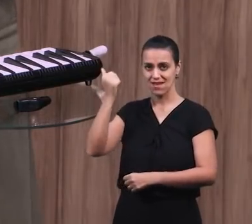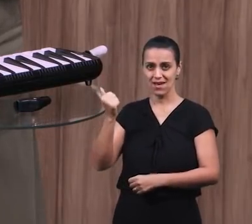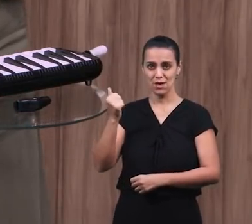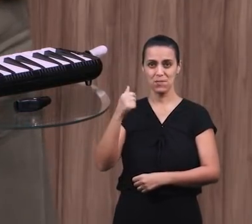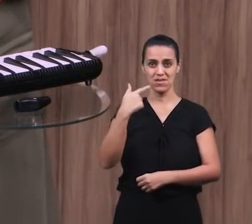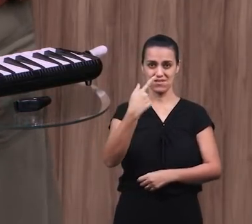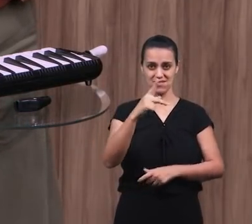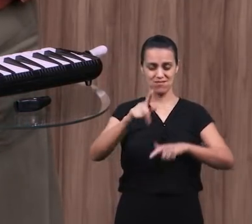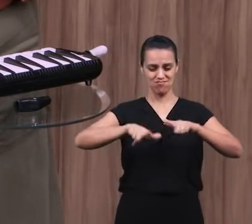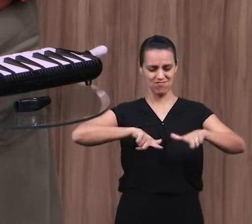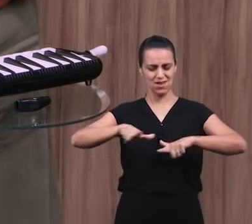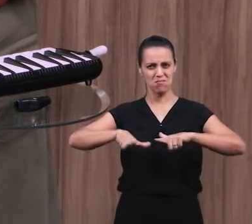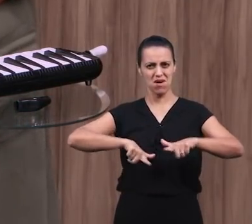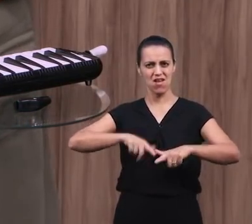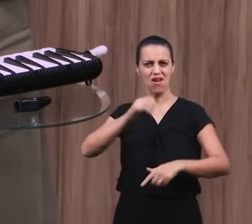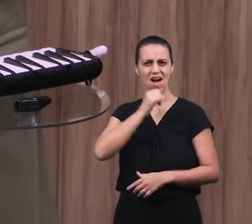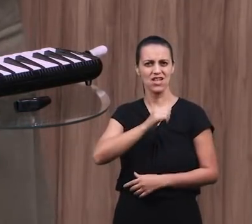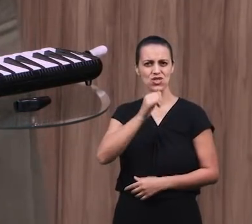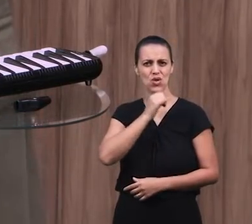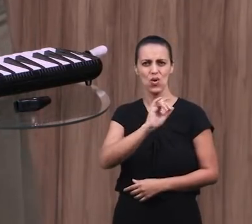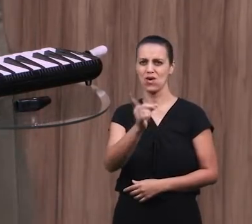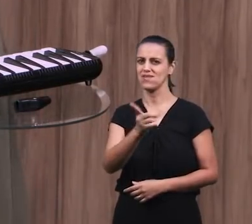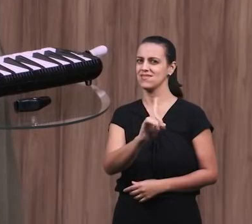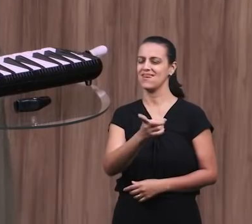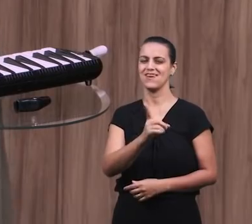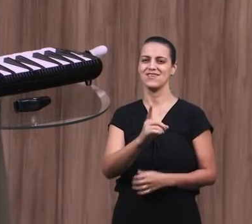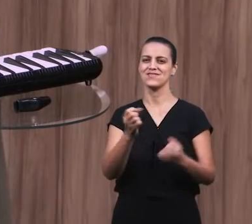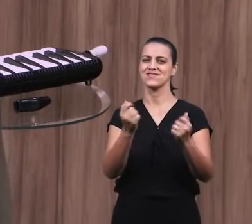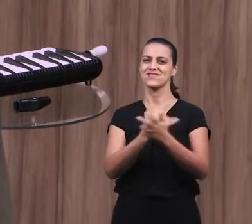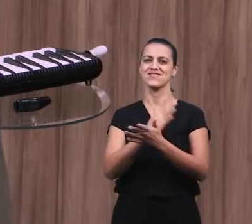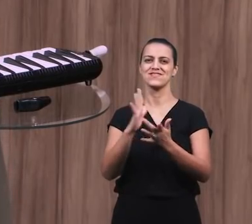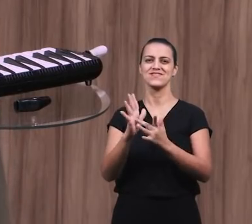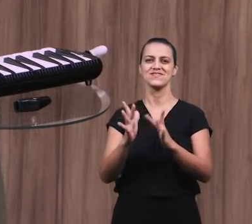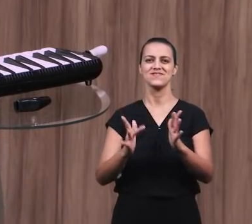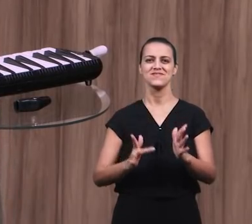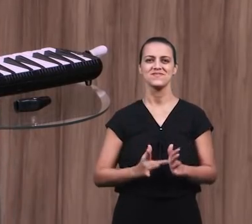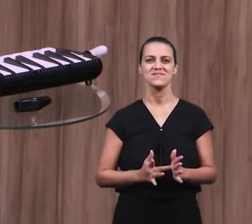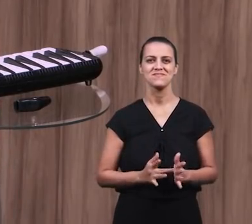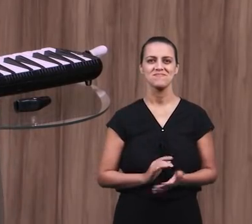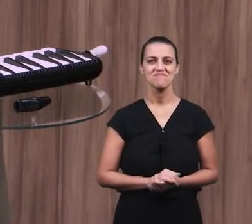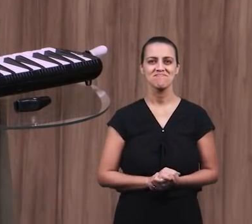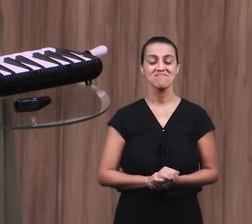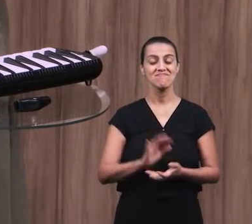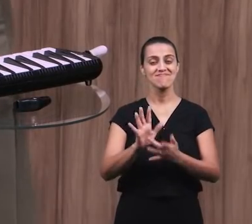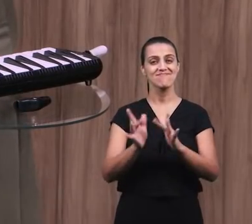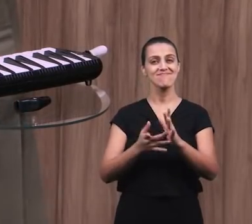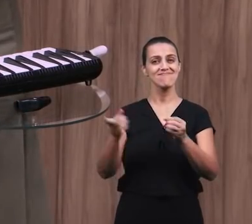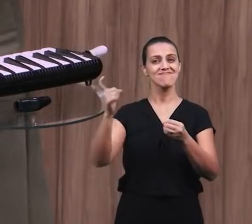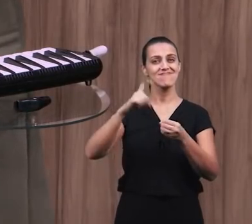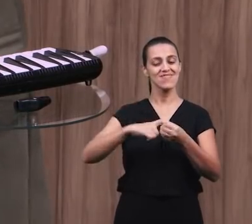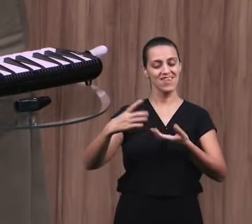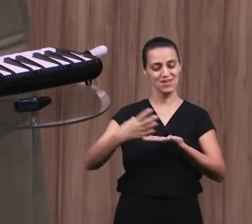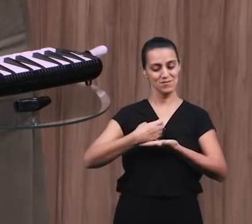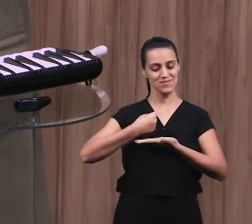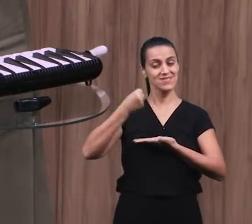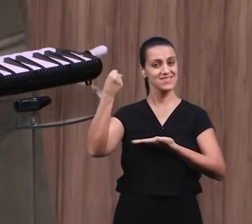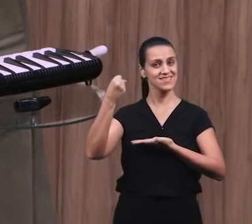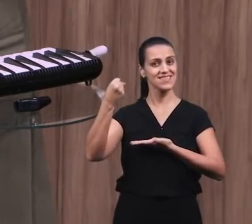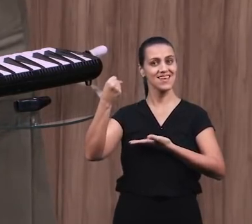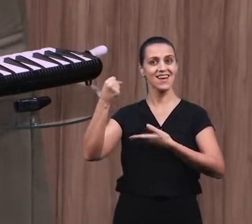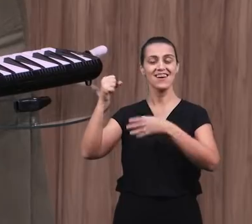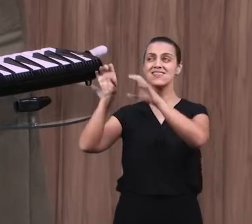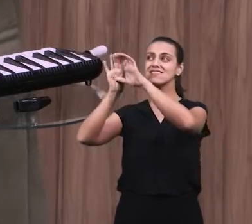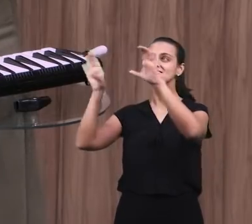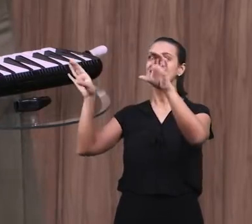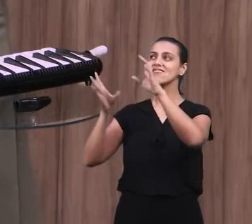vosso trabalho não é em vão no Senhor. Glória a Jesus! Jesus virá nos buscar para estarmos com